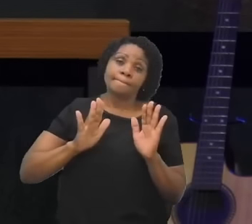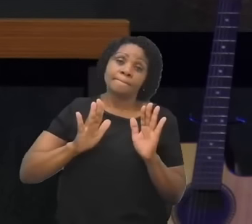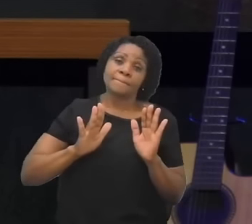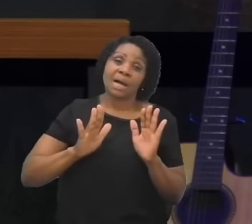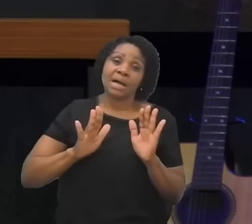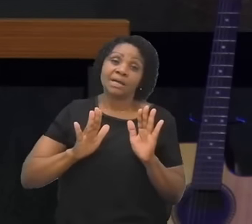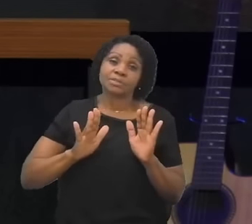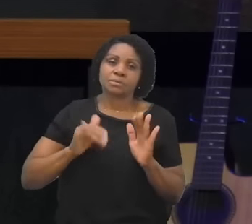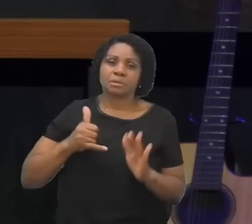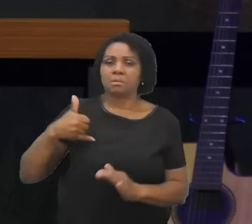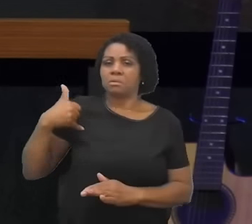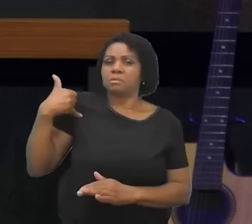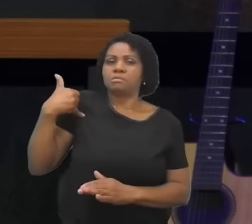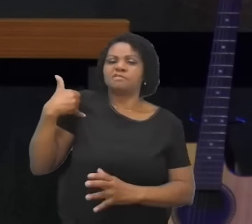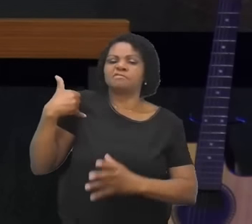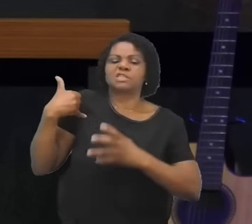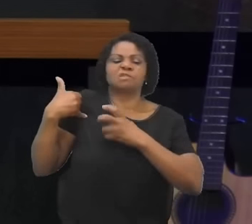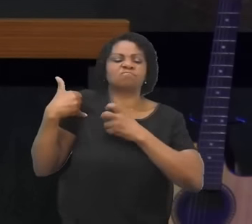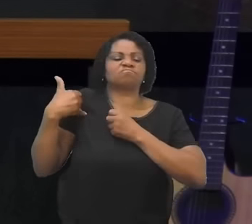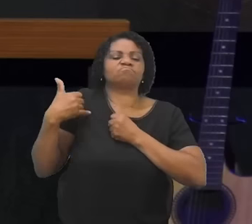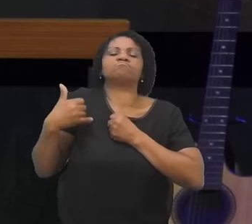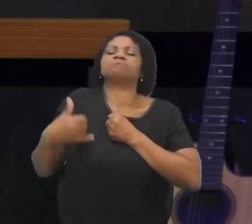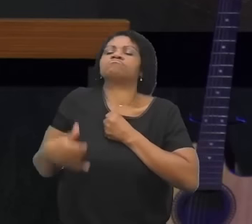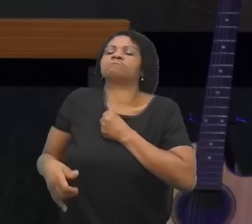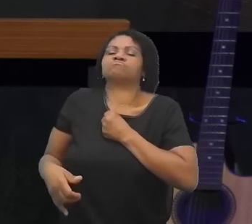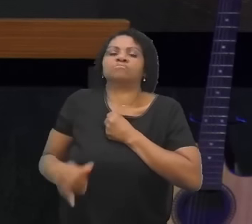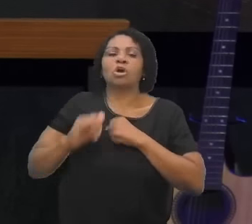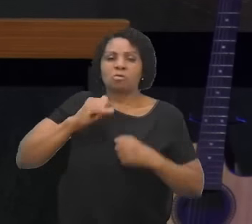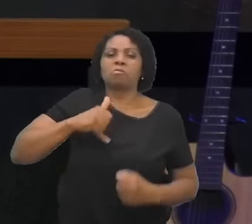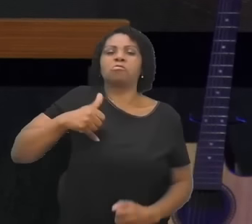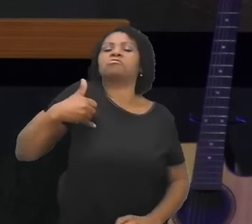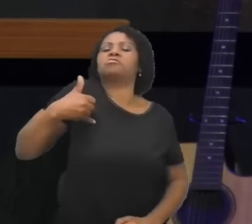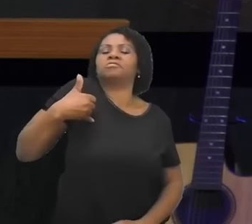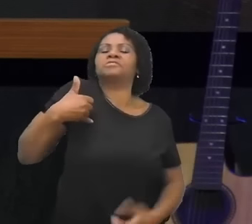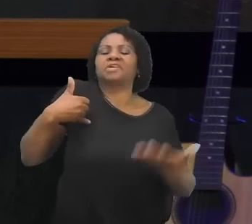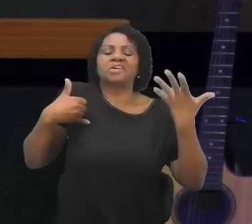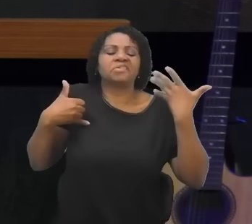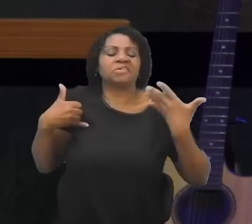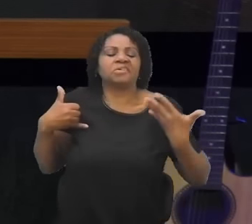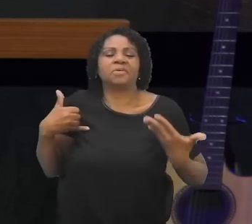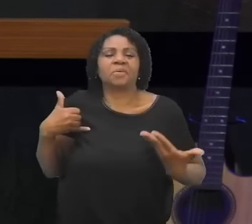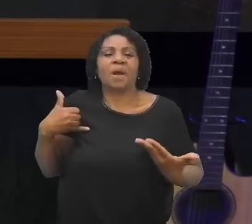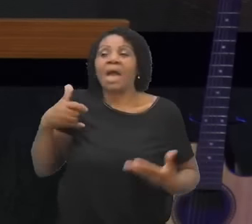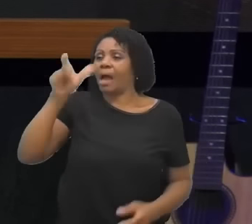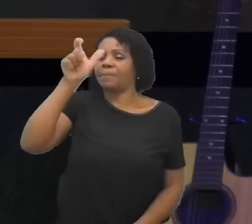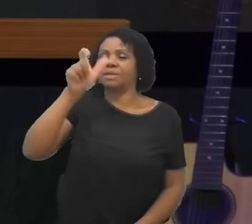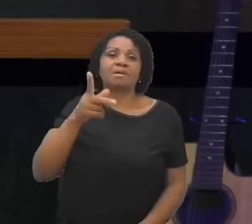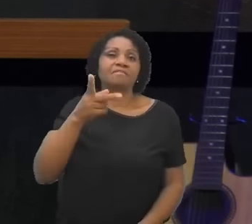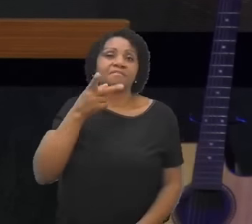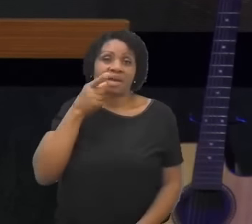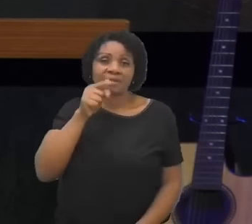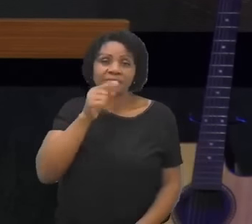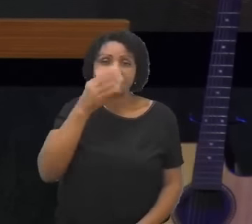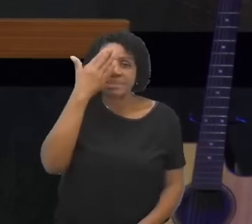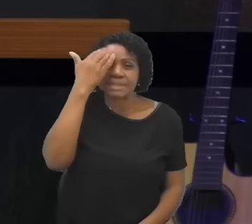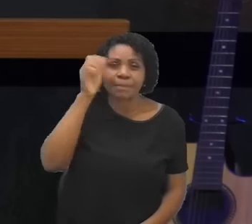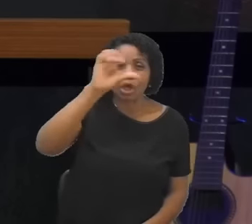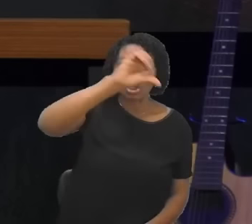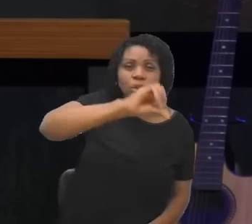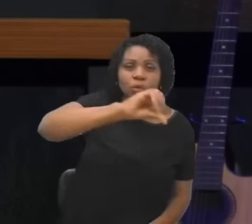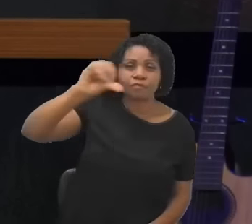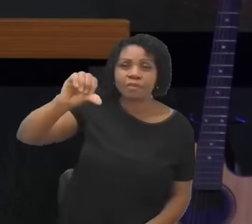trata de orgulho, você segura a coroa. Aí a pessoa, aí você se acha. Aí a pessoa fala: você sabe que